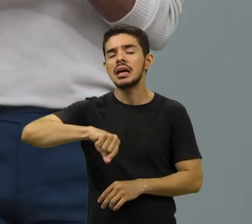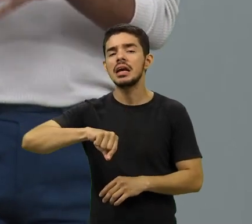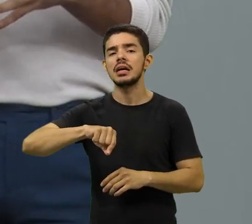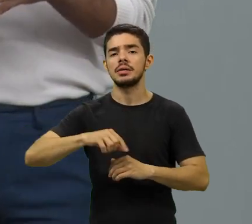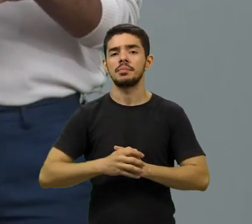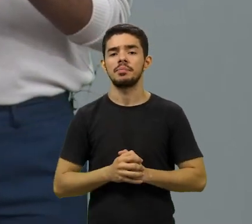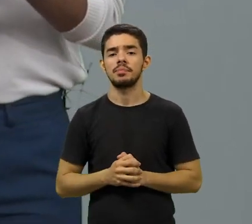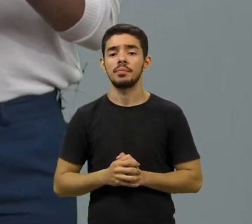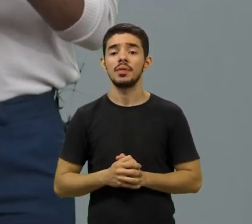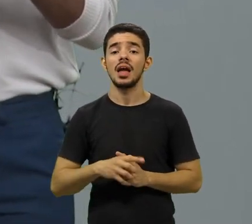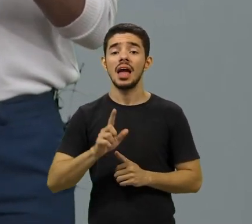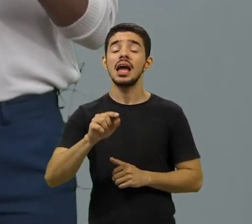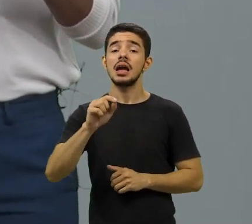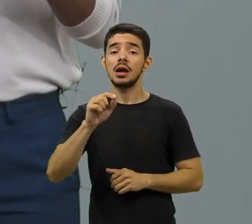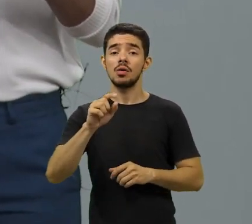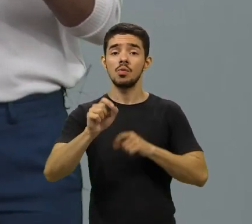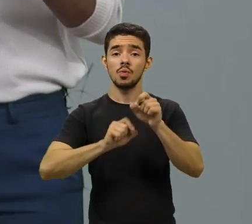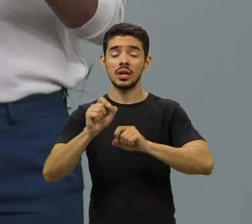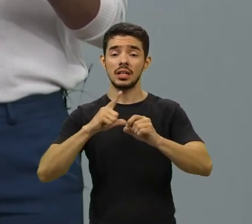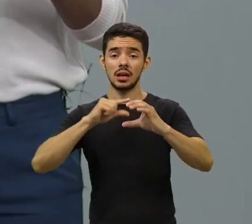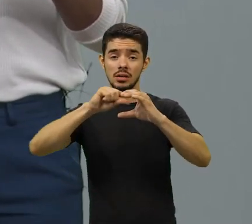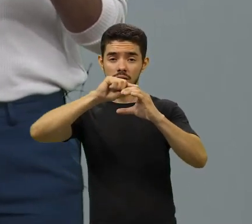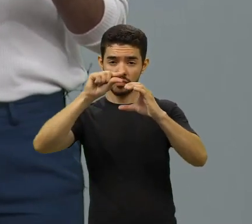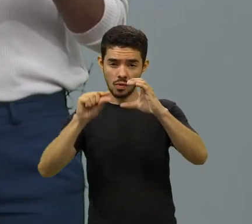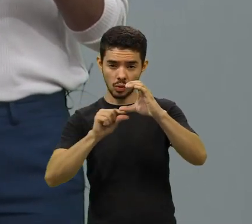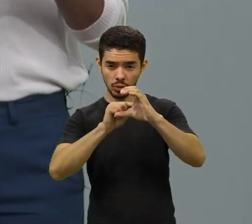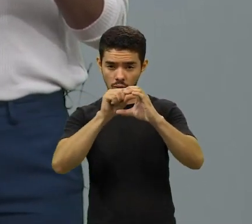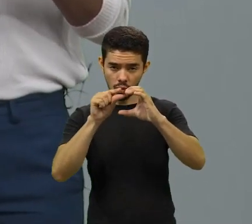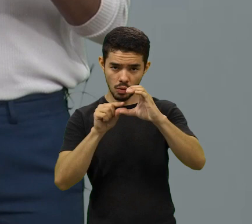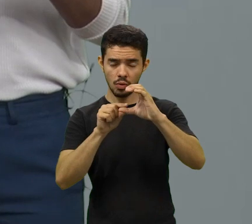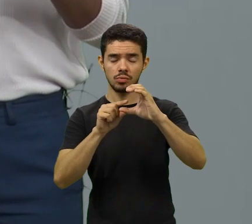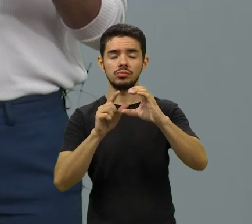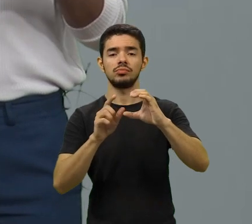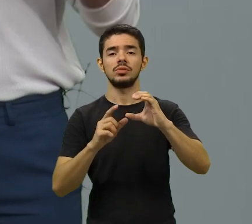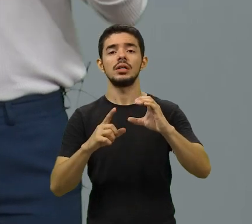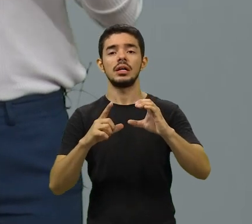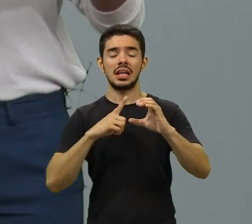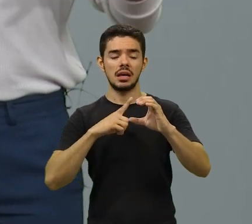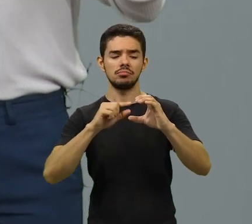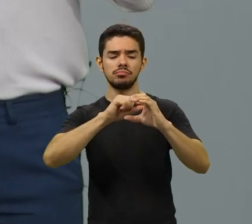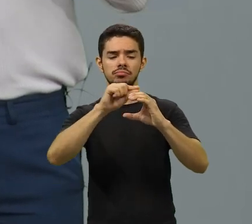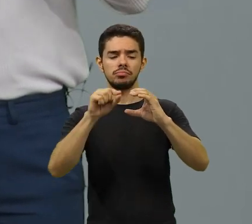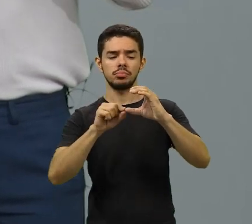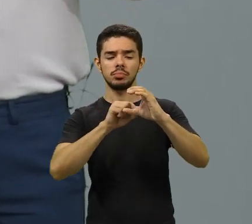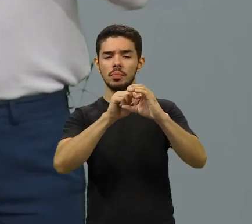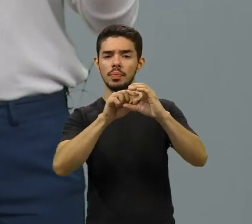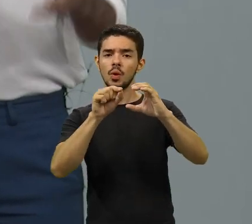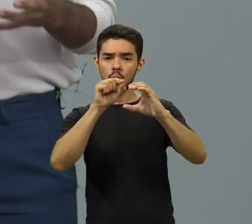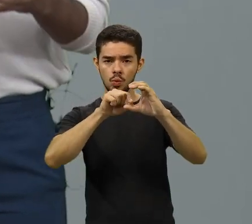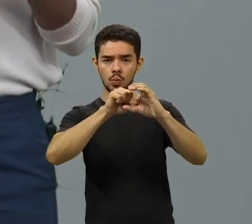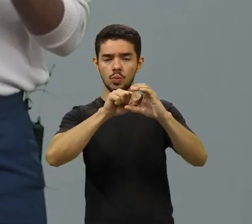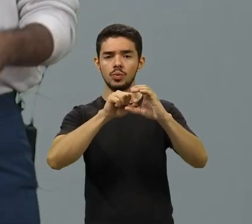seres eucariontes? São os seres que têm esse envoltório, esse envelope, essa membrana